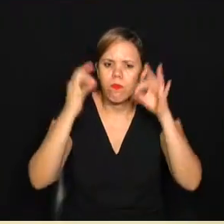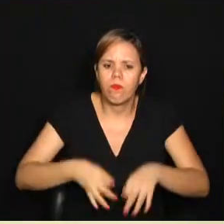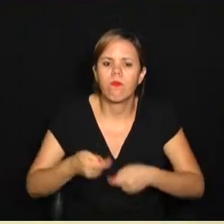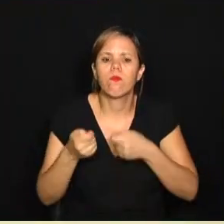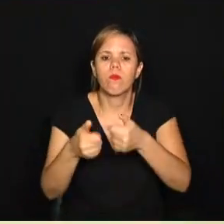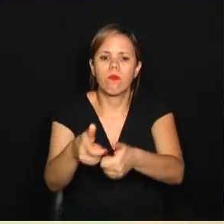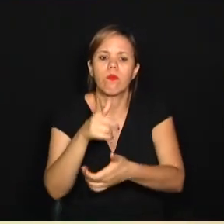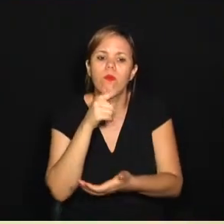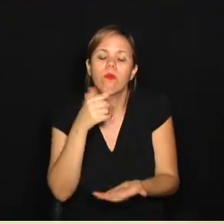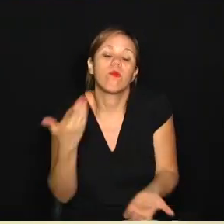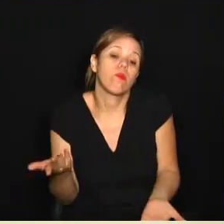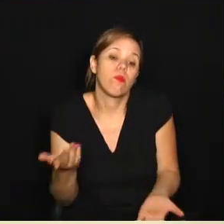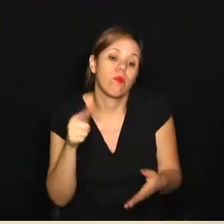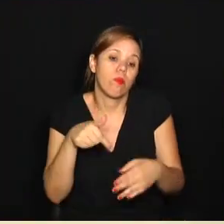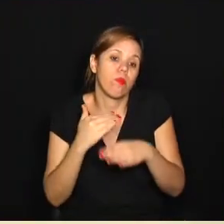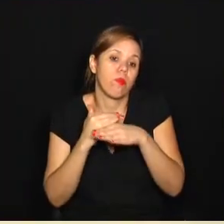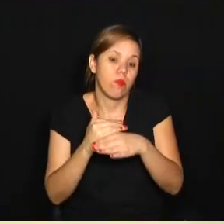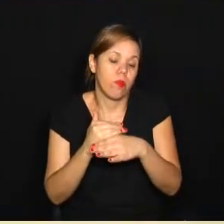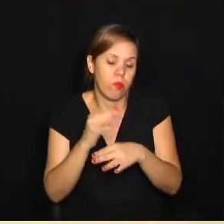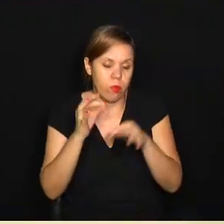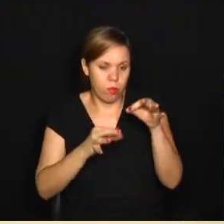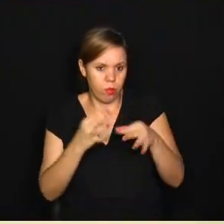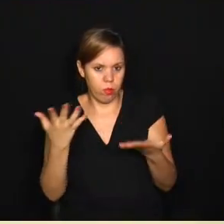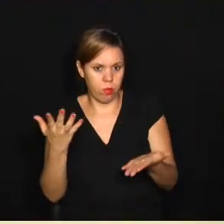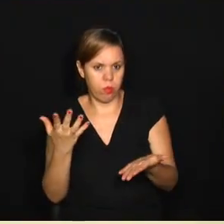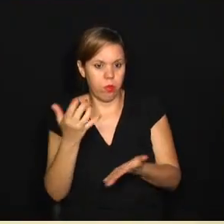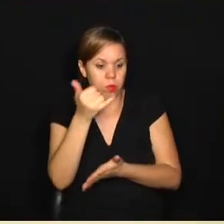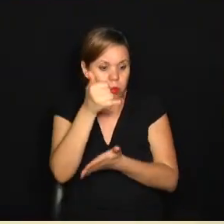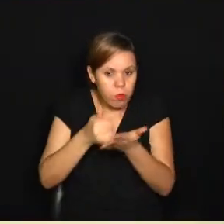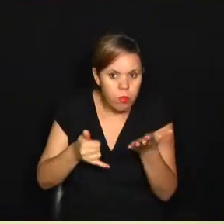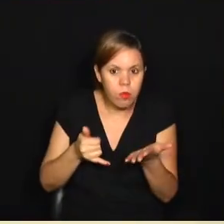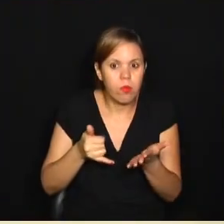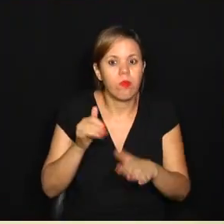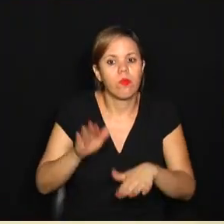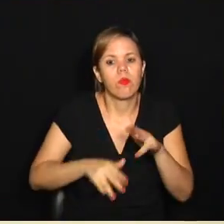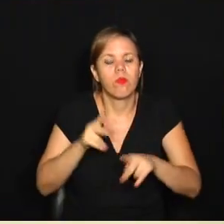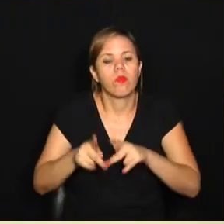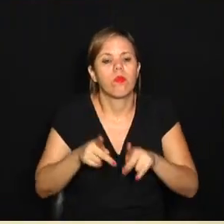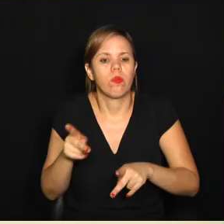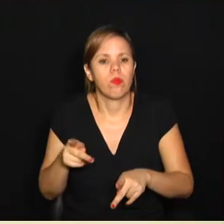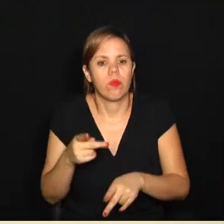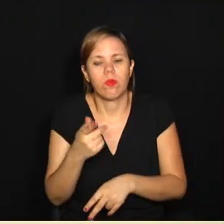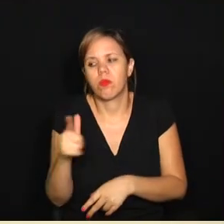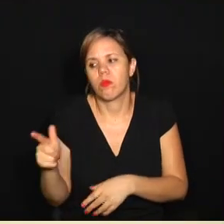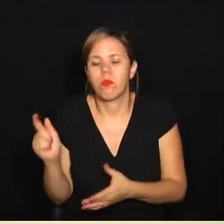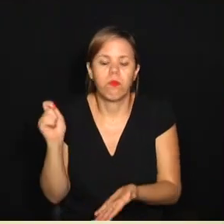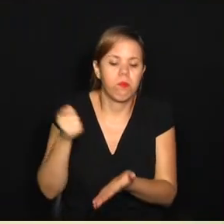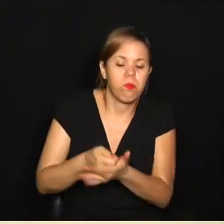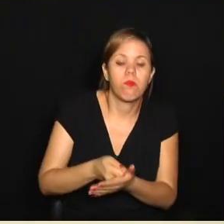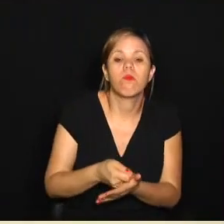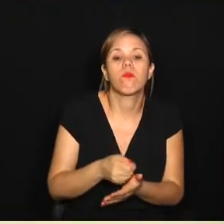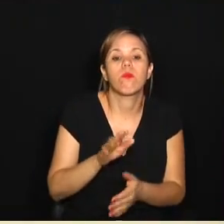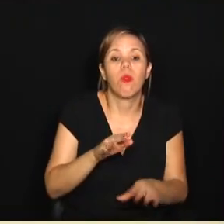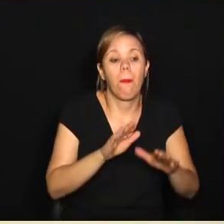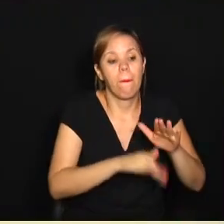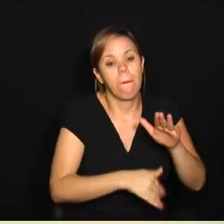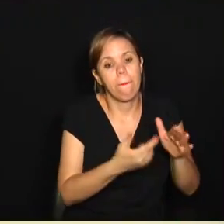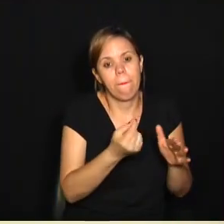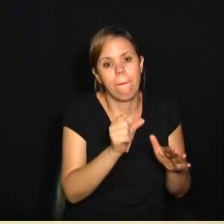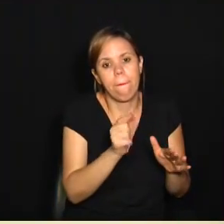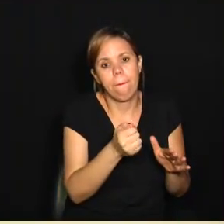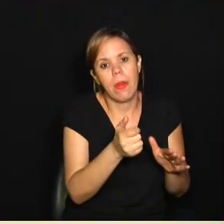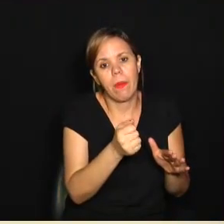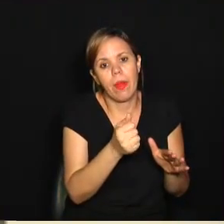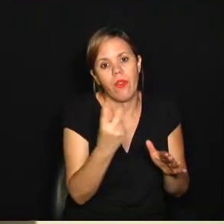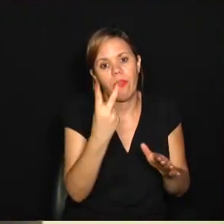benefícios. É uma questão de equidade, é justiça tributária. Às vezes a pessoa ela não tem isenção, mas ela paga menos, né, do